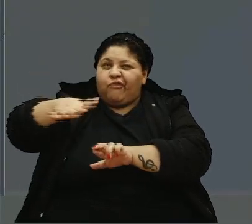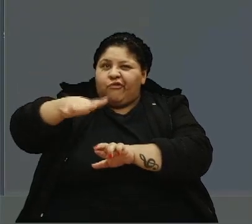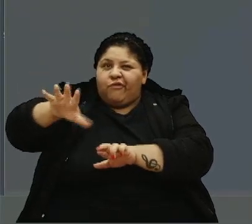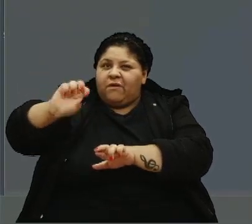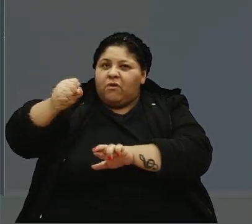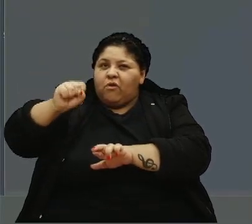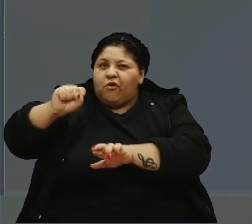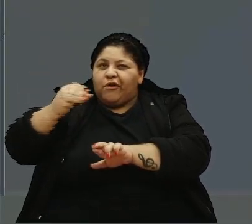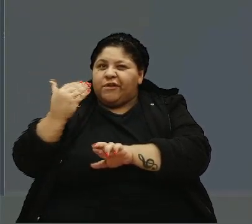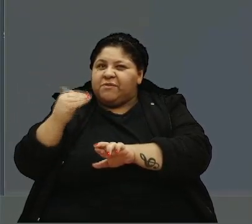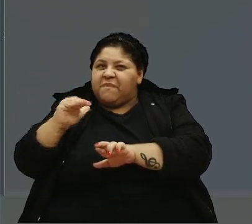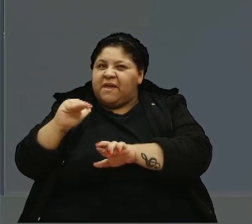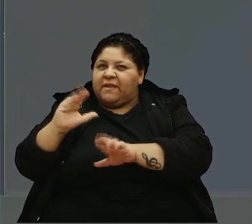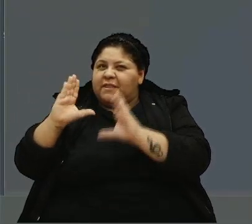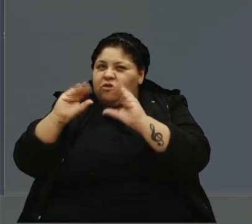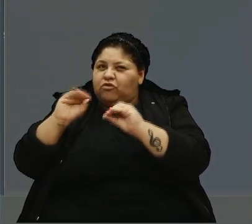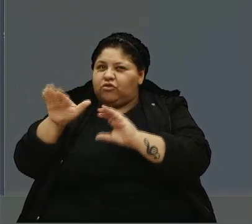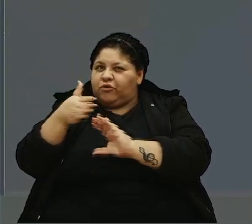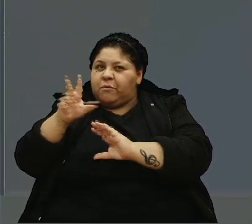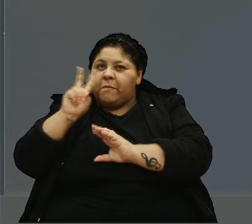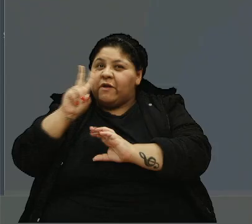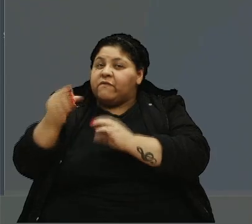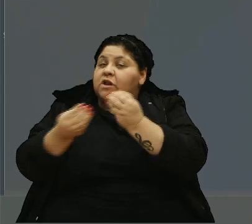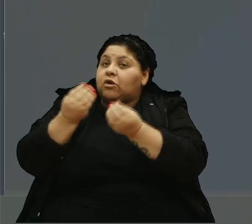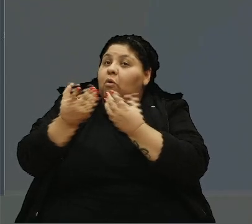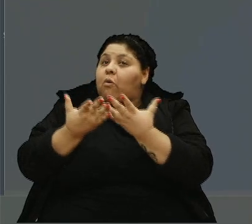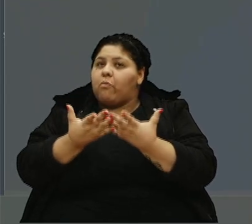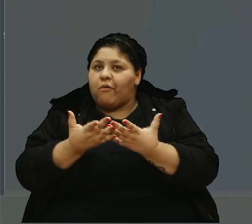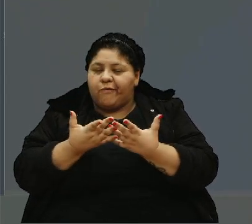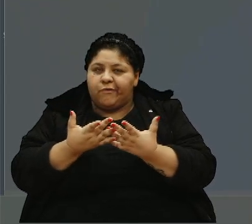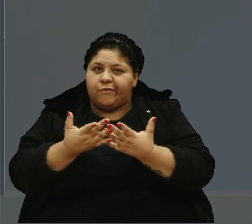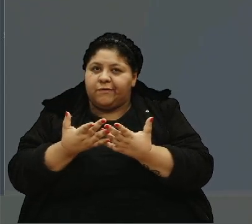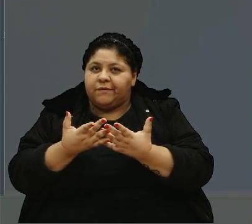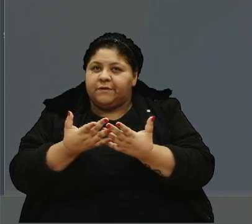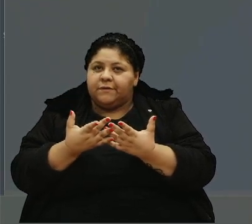8h30, 9 horas, para ver como estava a questão